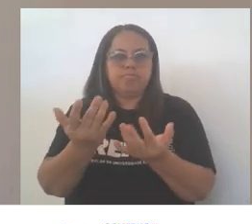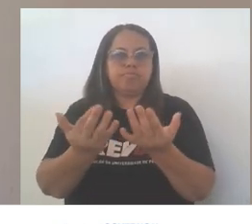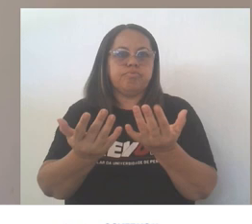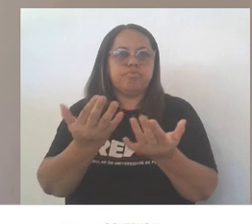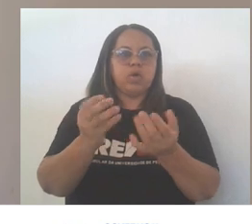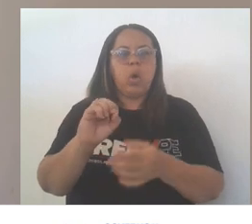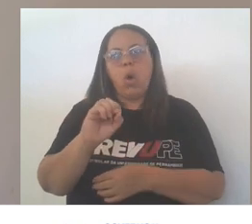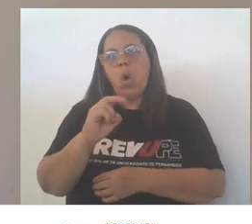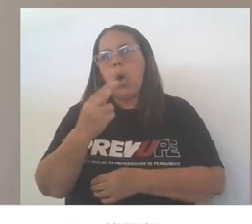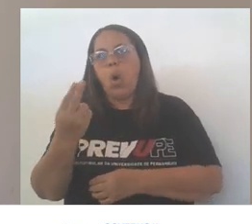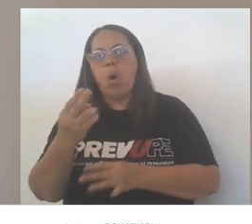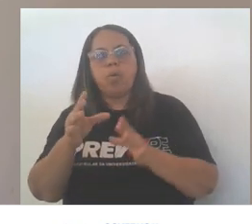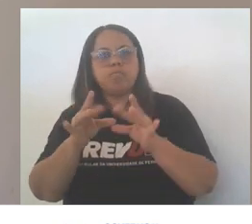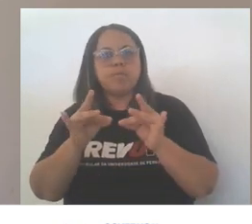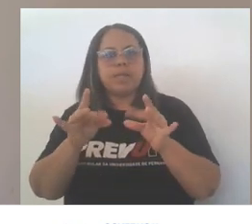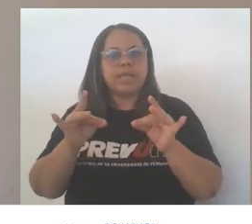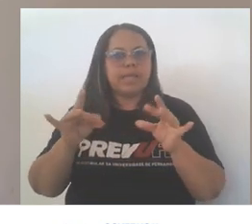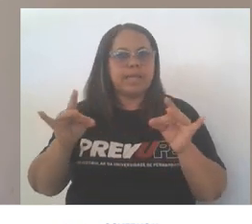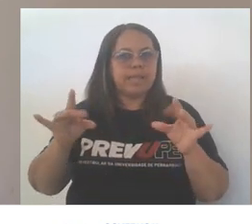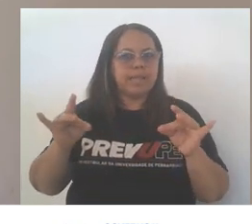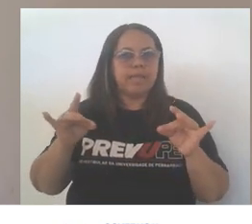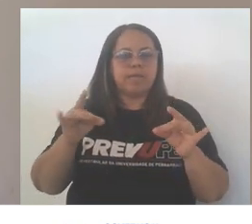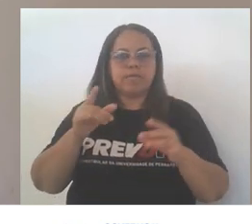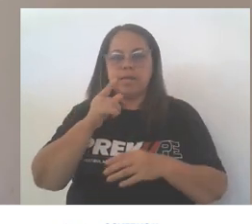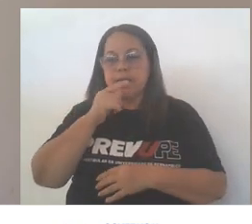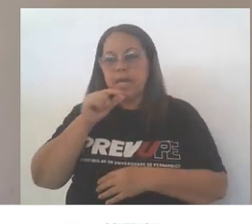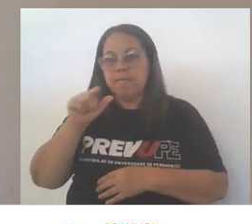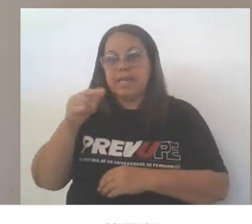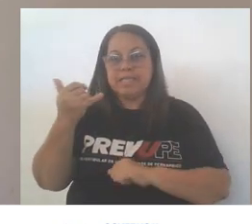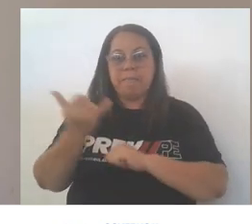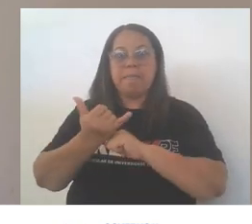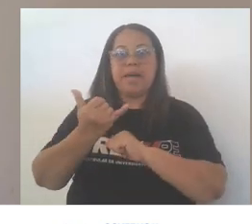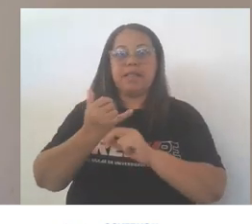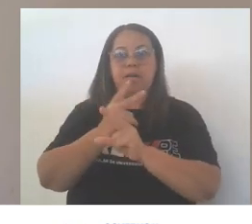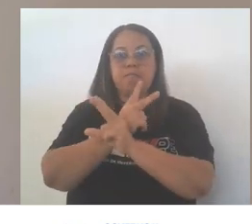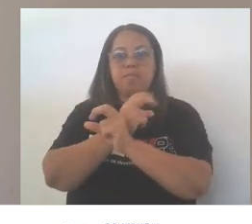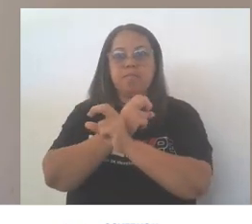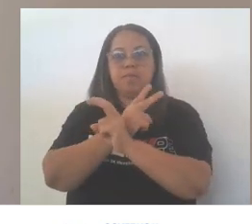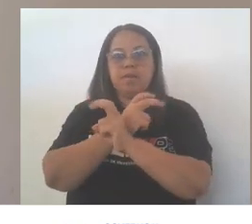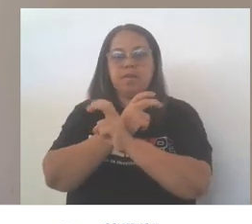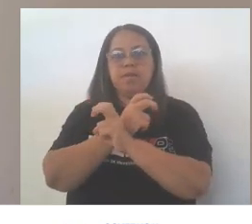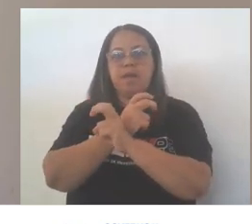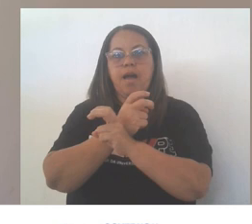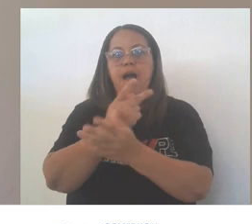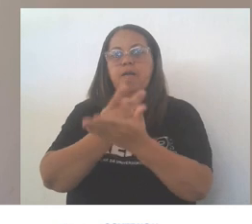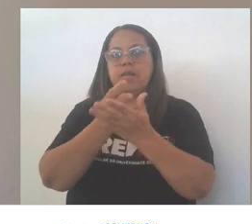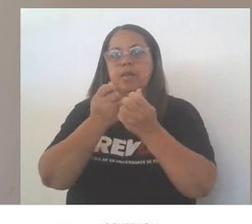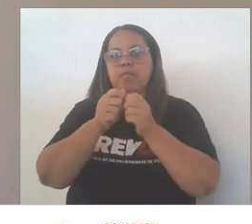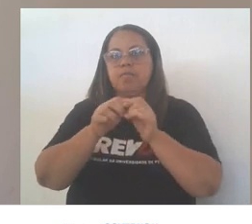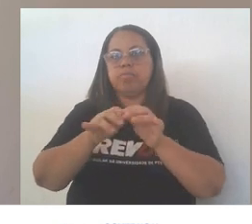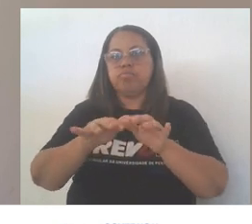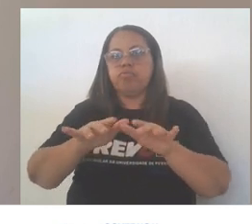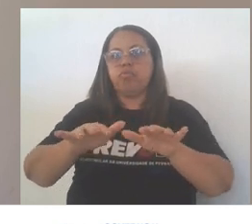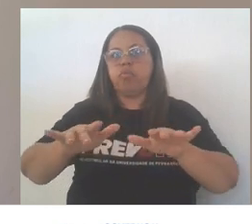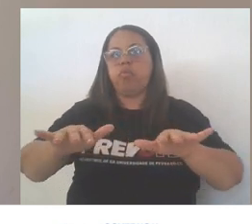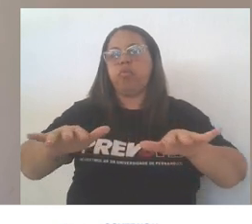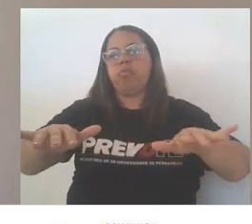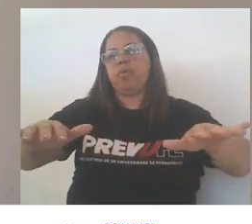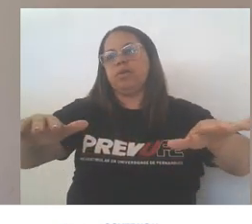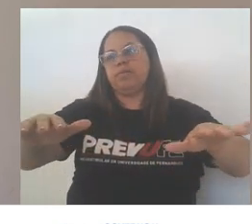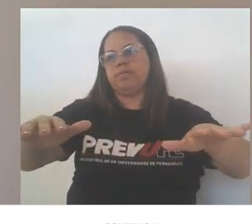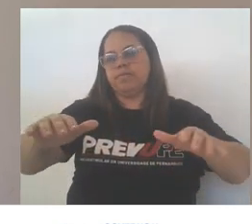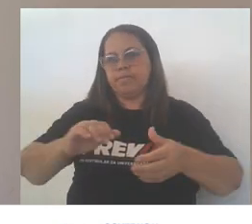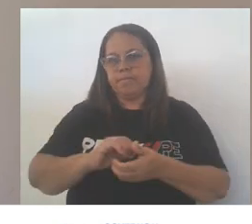efluentes líquidos do garimpo ilegal, esse metal tóxico é liberado na atmosfera ou nos corpos hídricos.